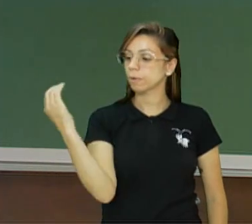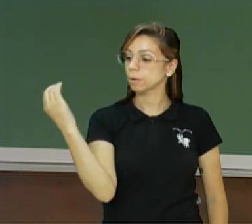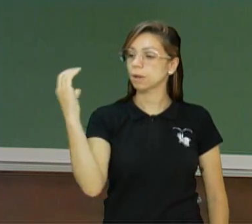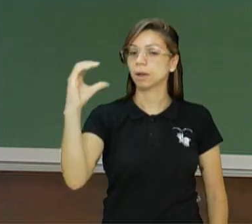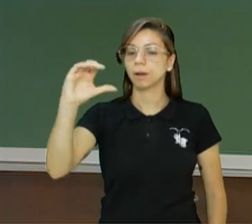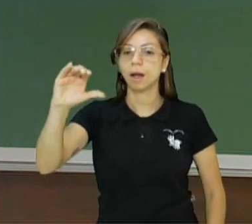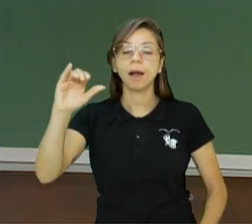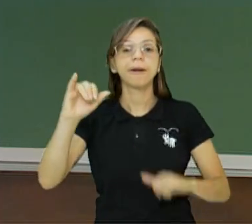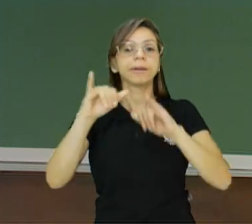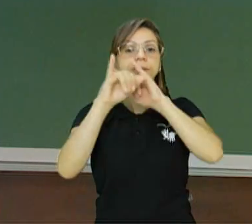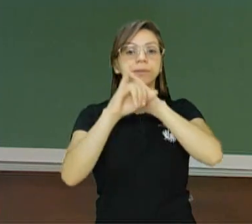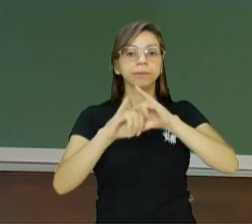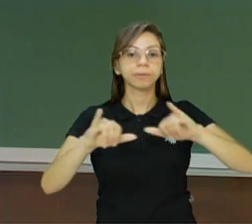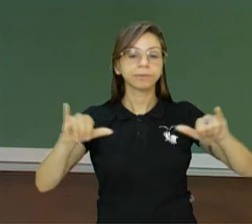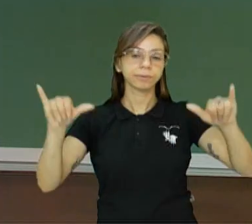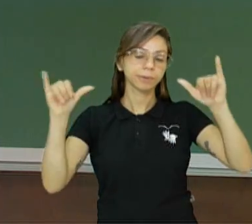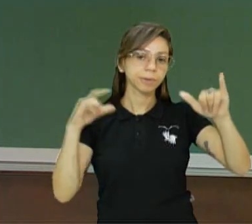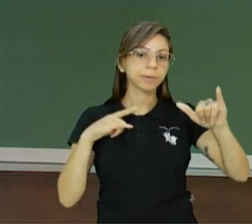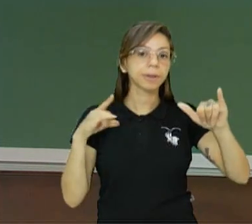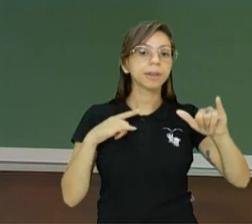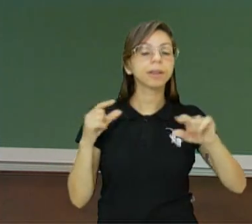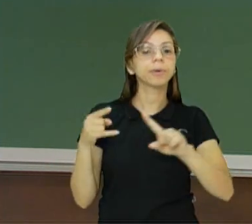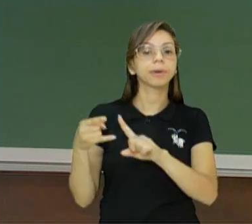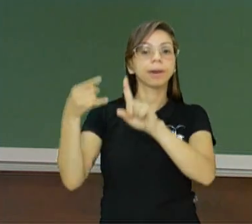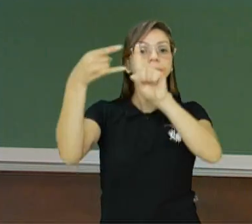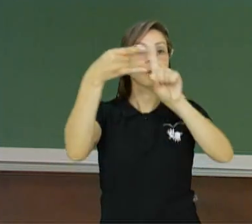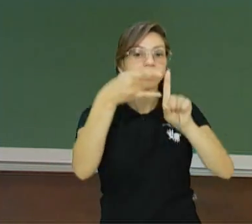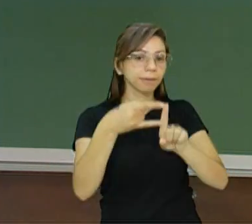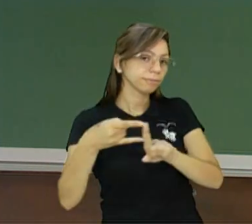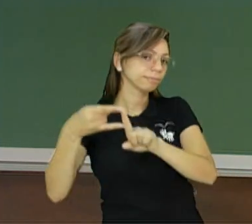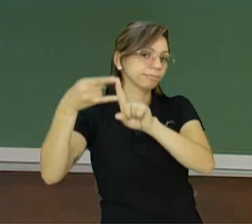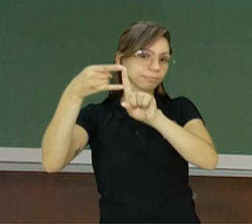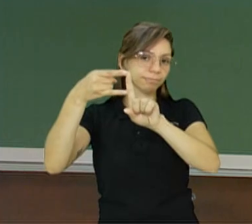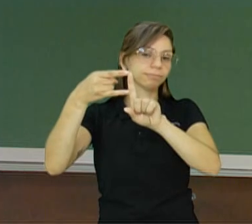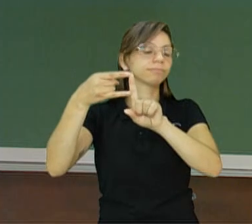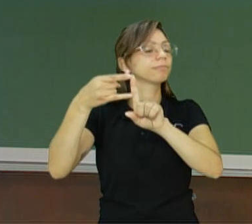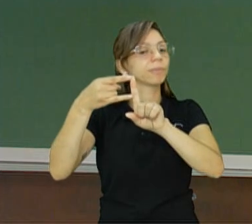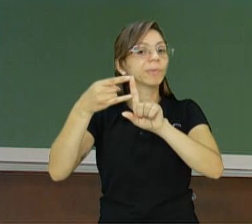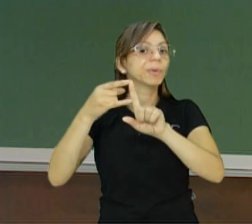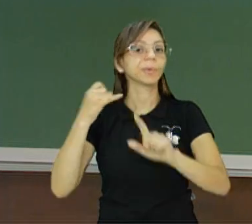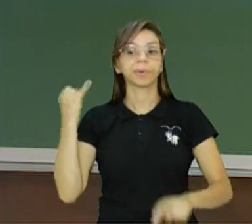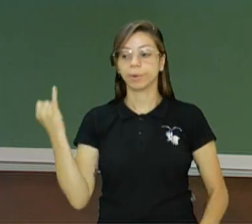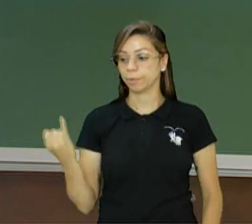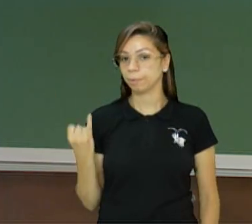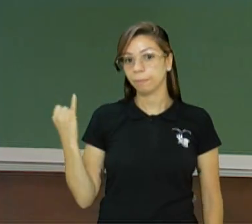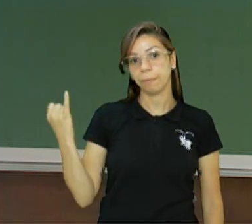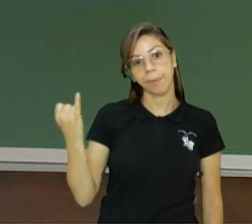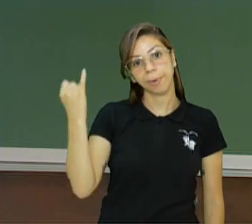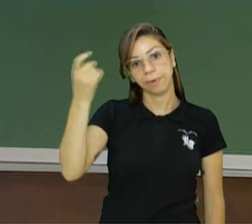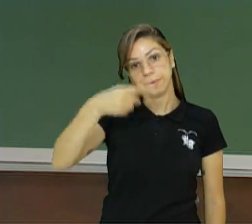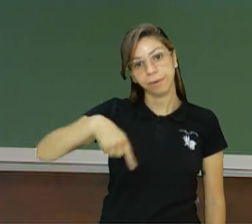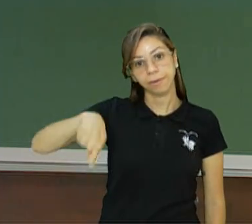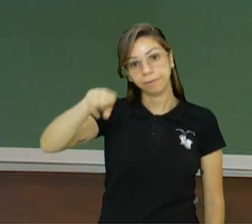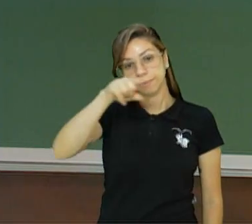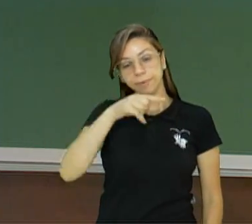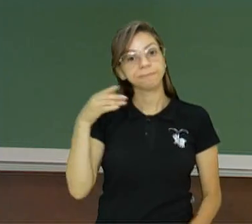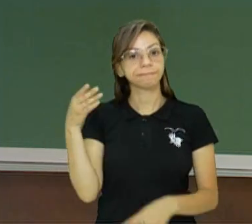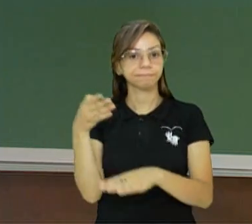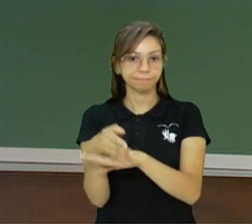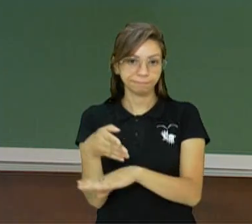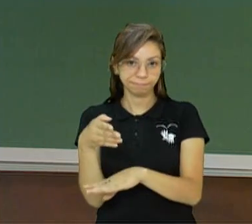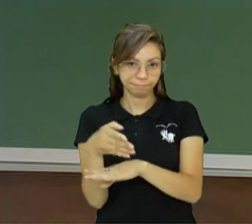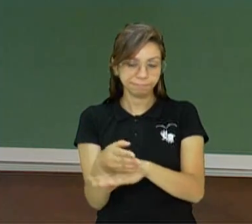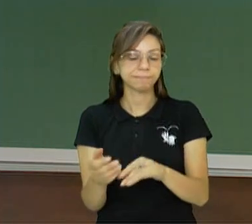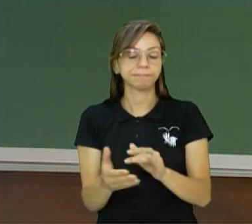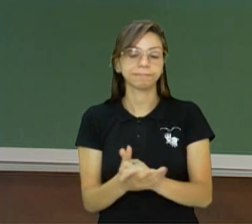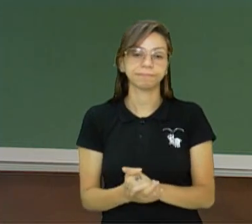terão as aulas ao vivo pelo Meet. Então, é muito importante que todos vocês participem.